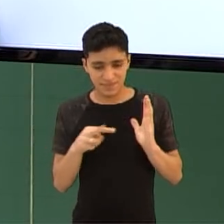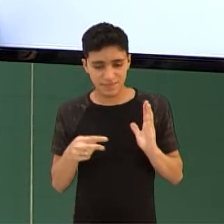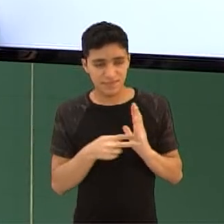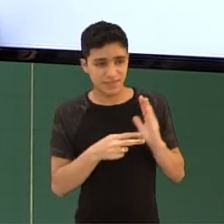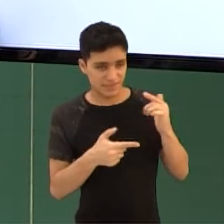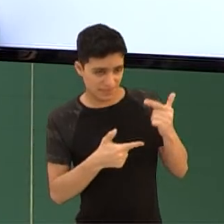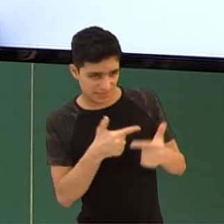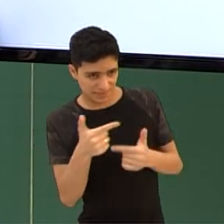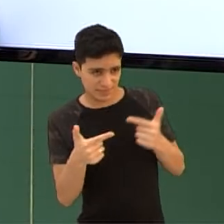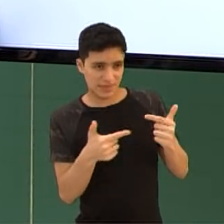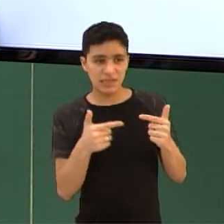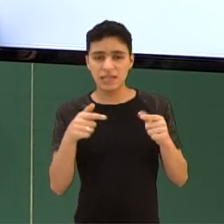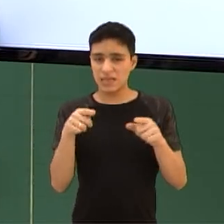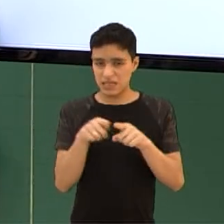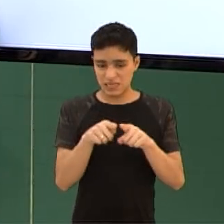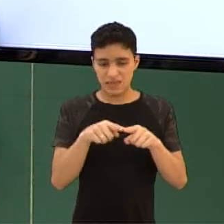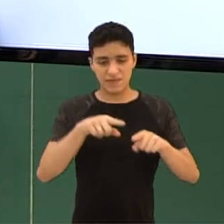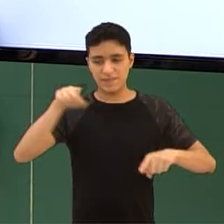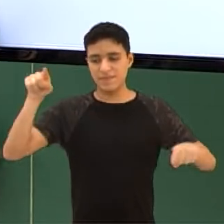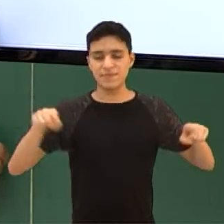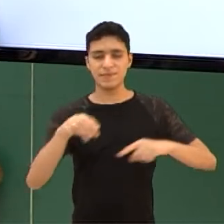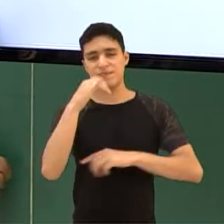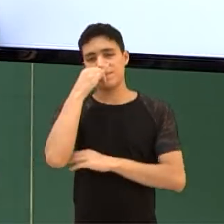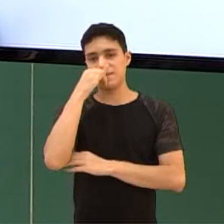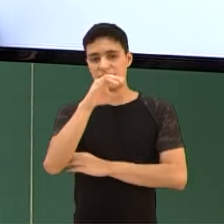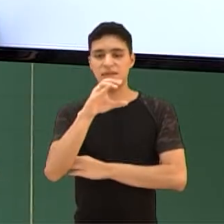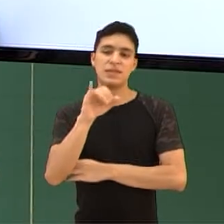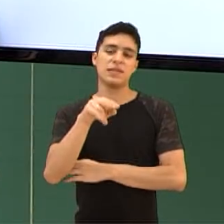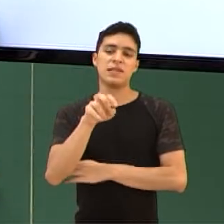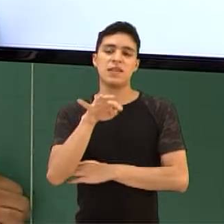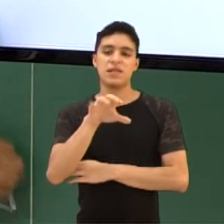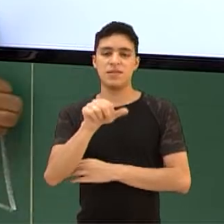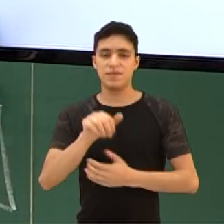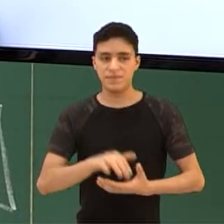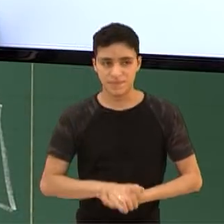é igual à variação da energia cinética.